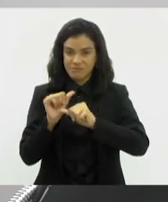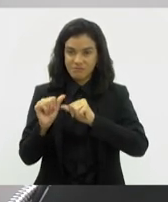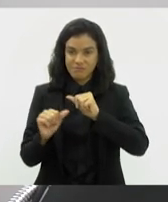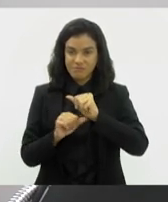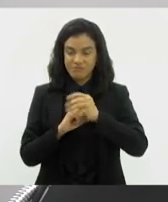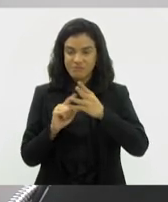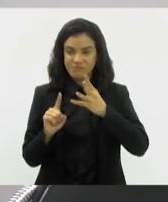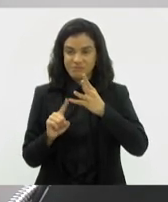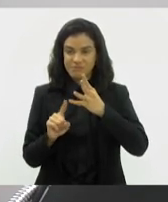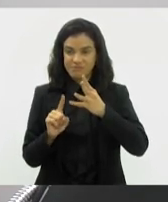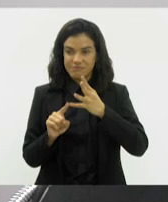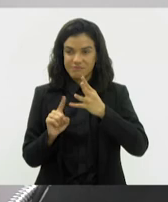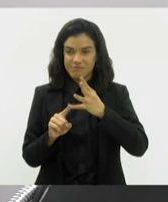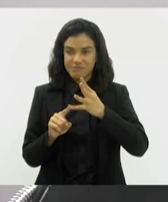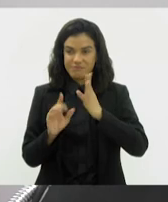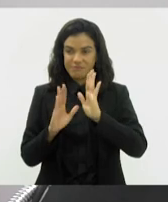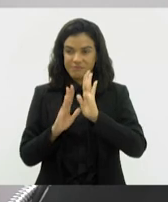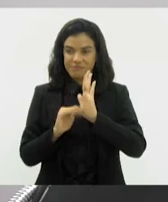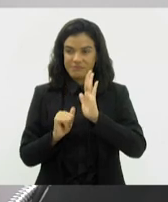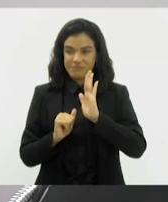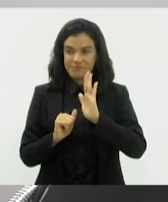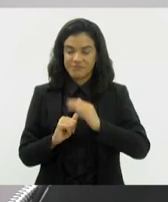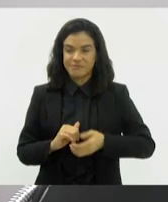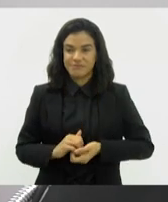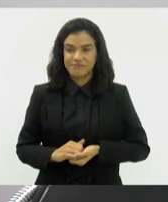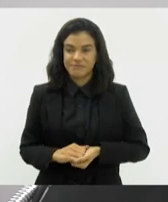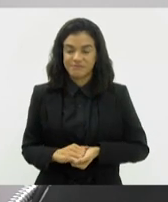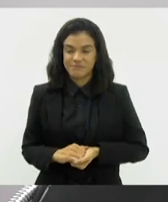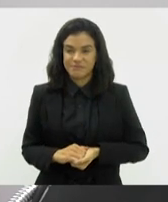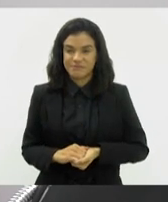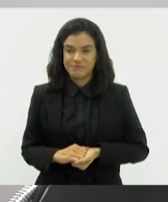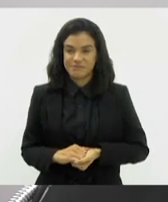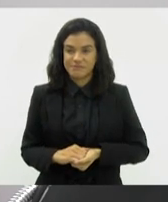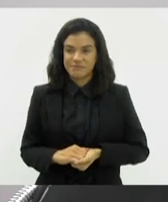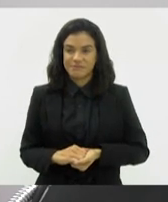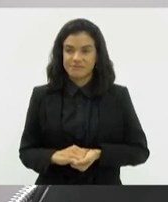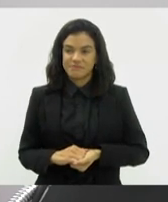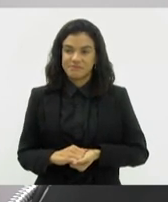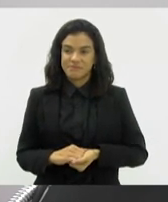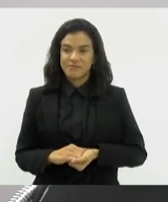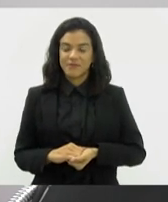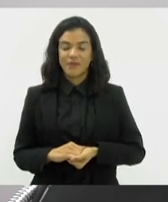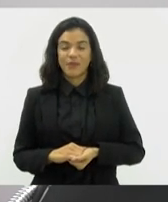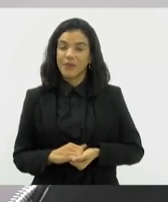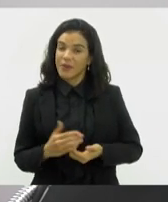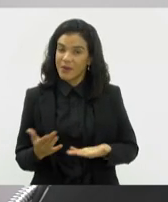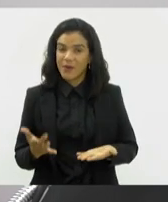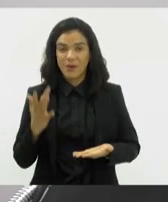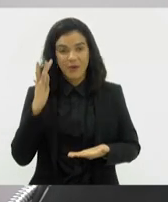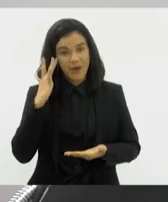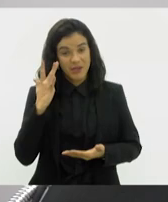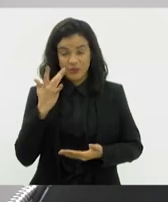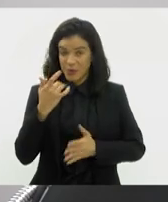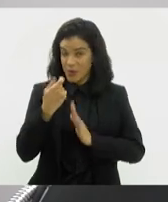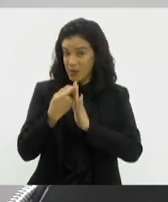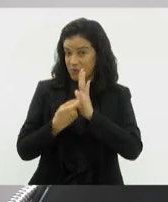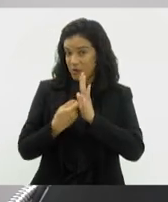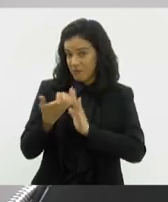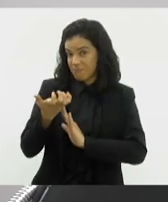a 4ª supressiva. Possivelmente o autor quer discutir.